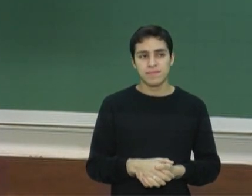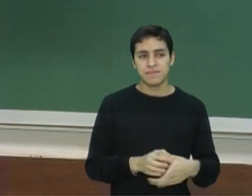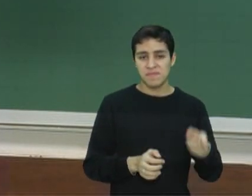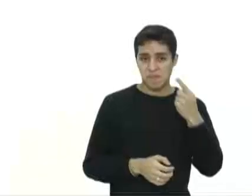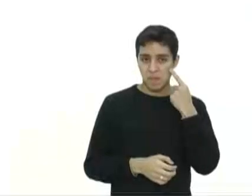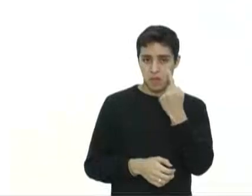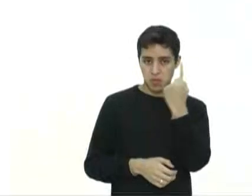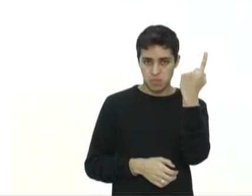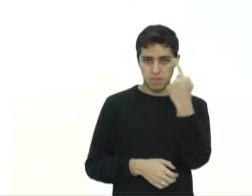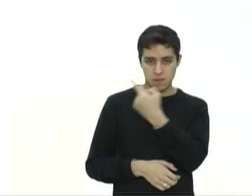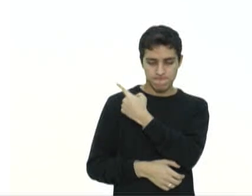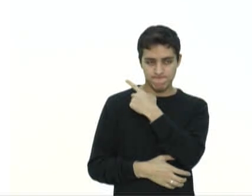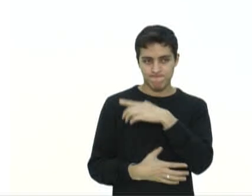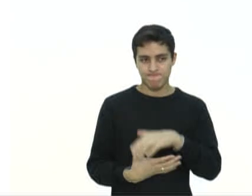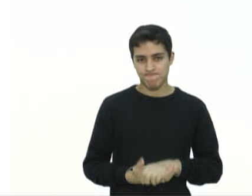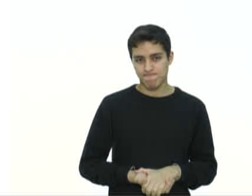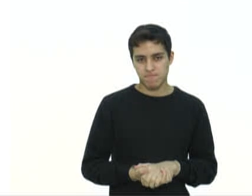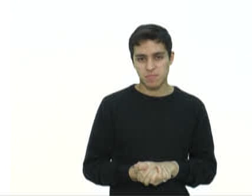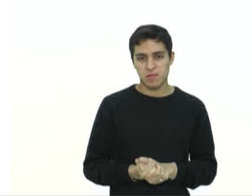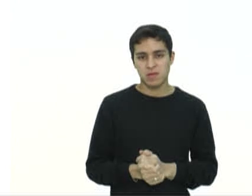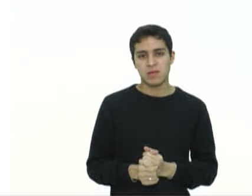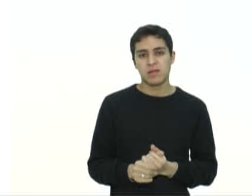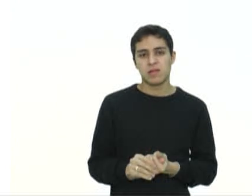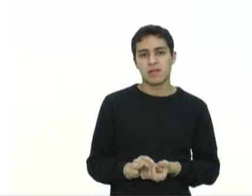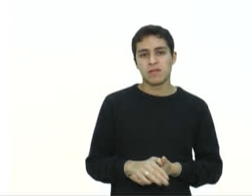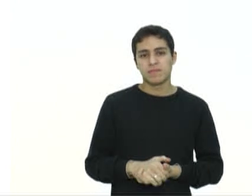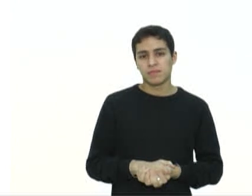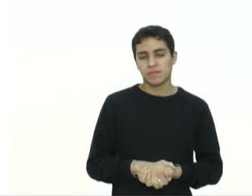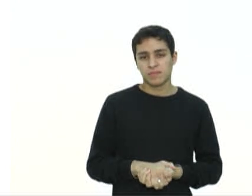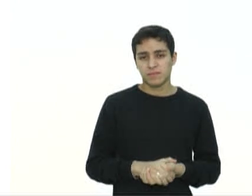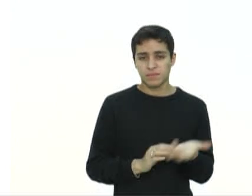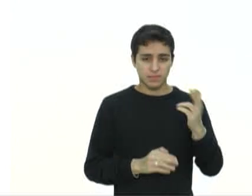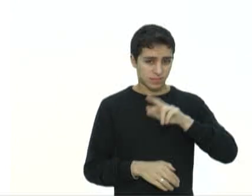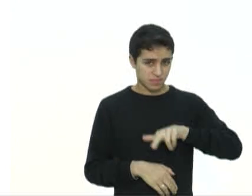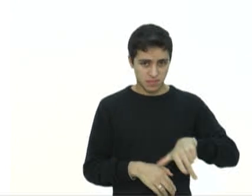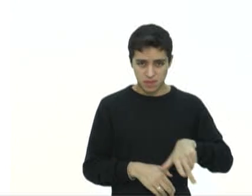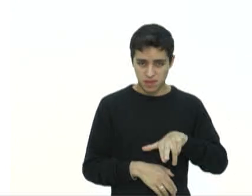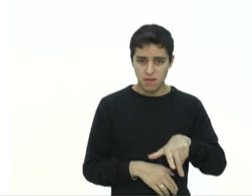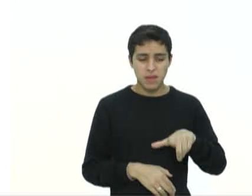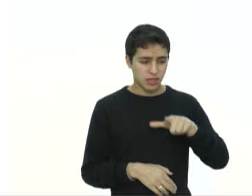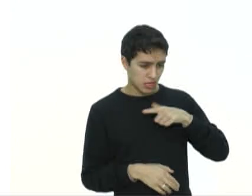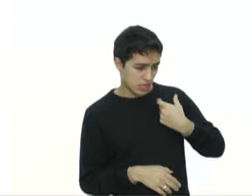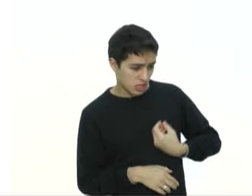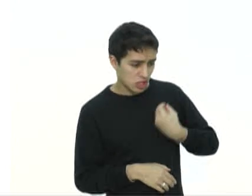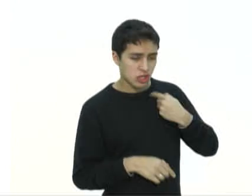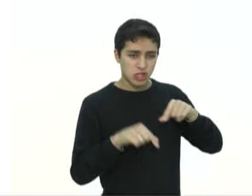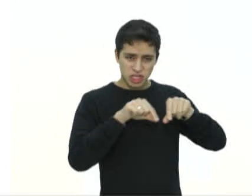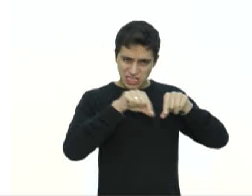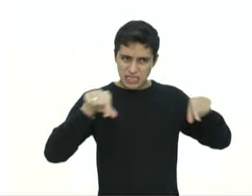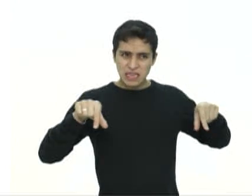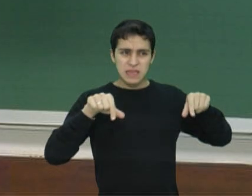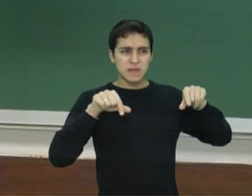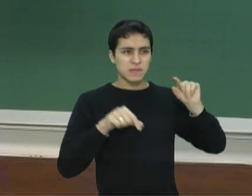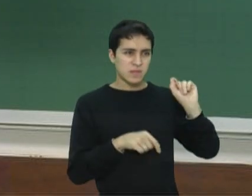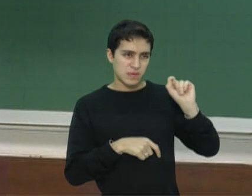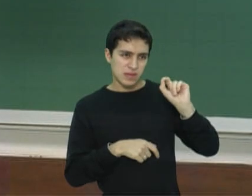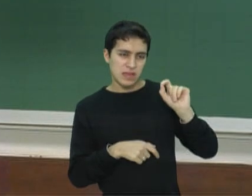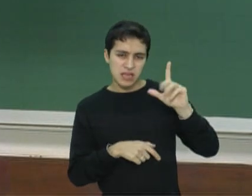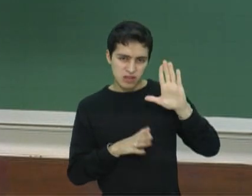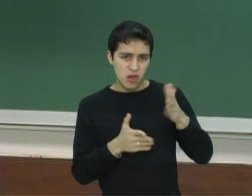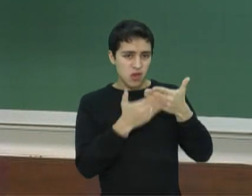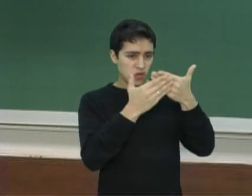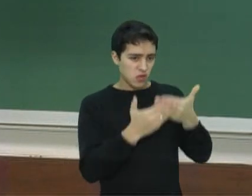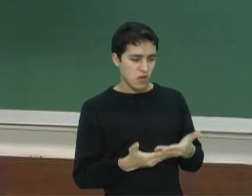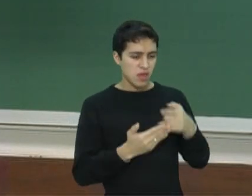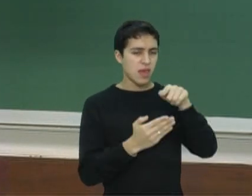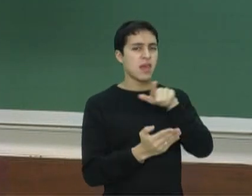aquelas que significam o mesmo, pero se escrevem diferente? Não, existe isso também, nós também estudamos essa